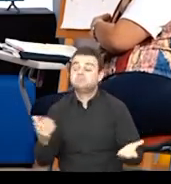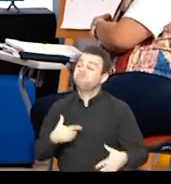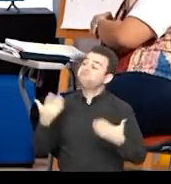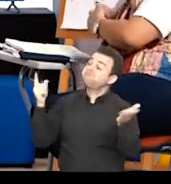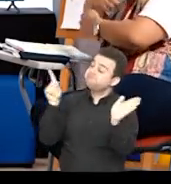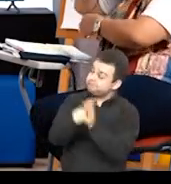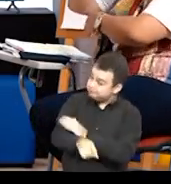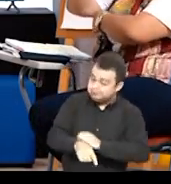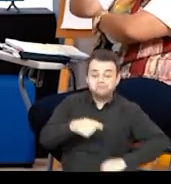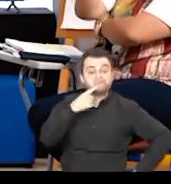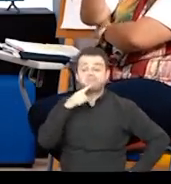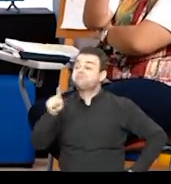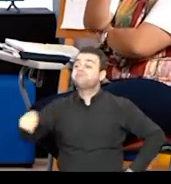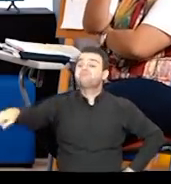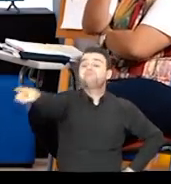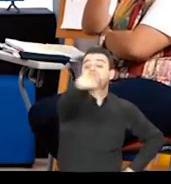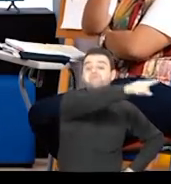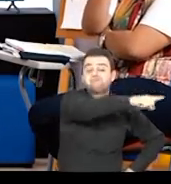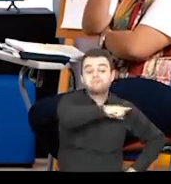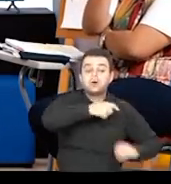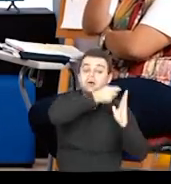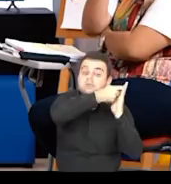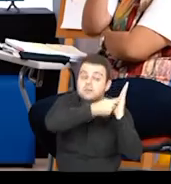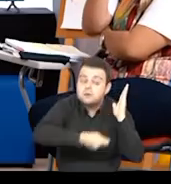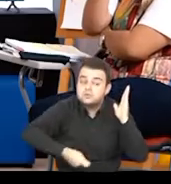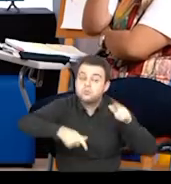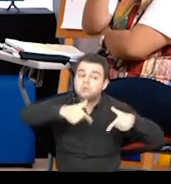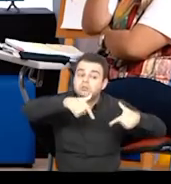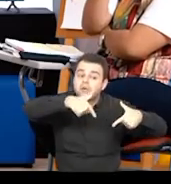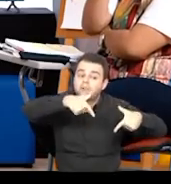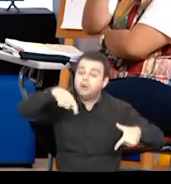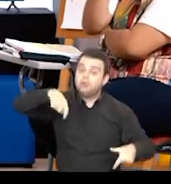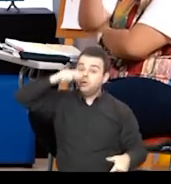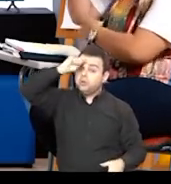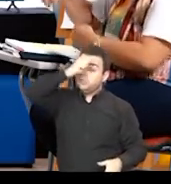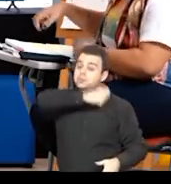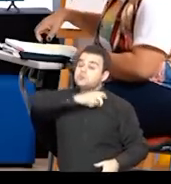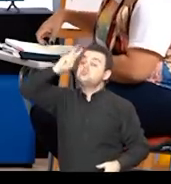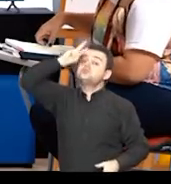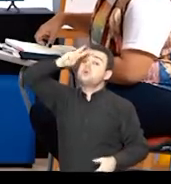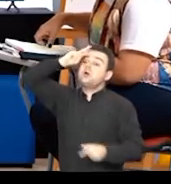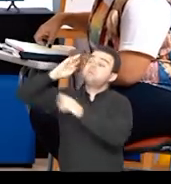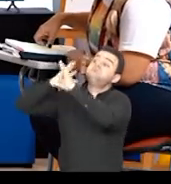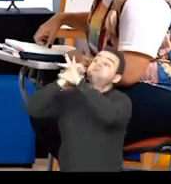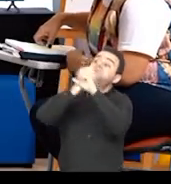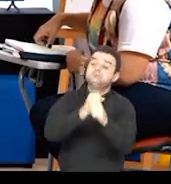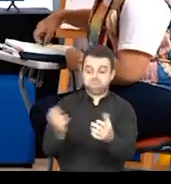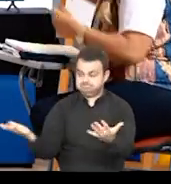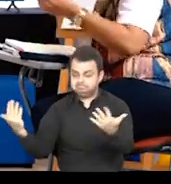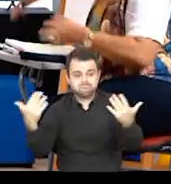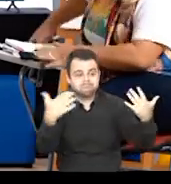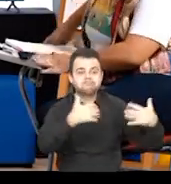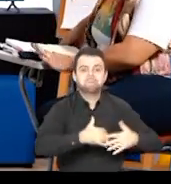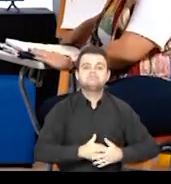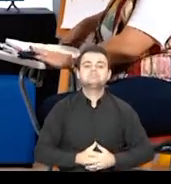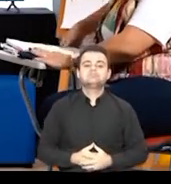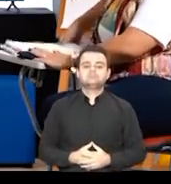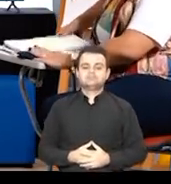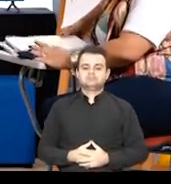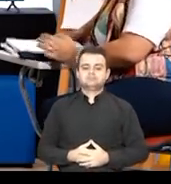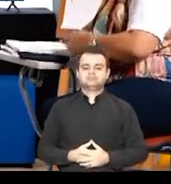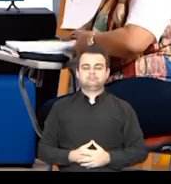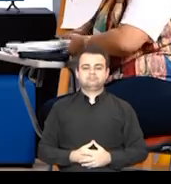para vocês. Agora eu quero ver aquele trabalho sobre a história de São José do Rio Preto. Eu fiz. Eu também. Então